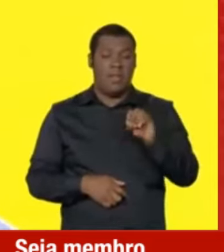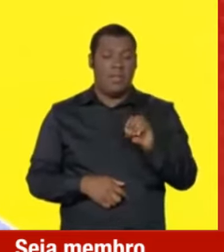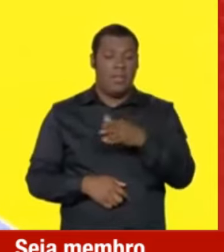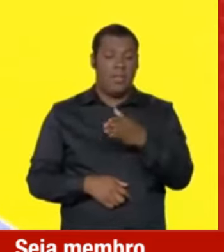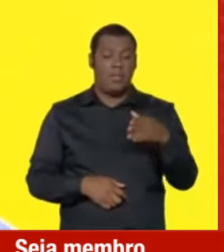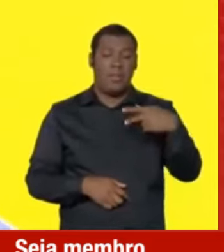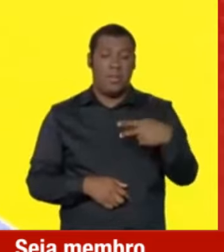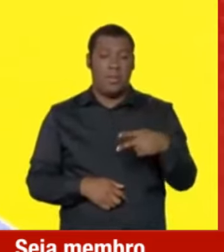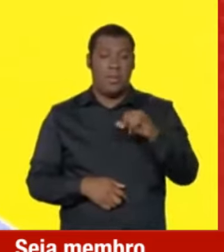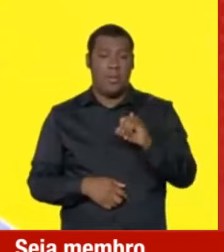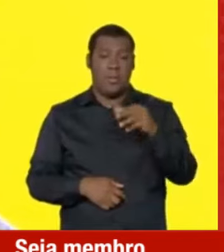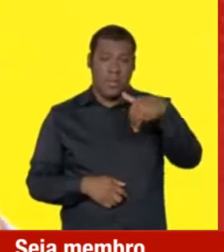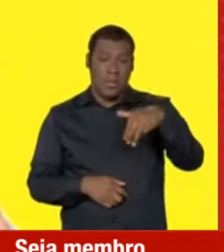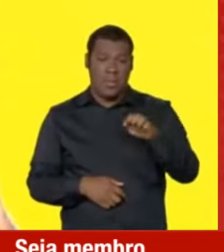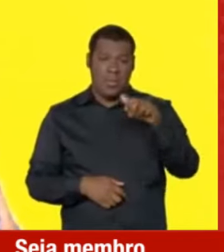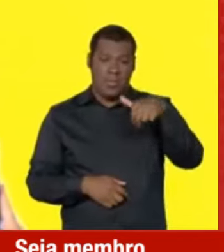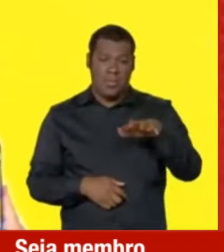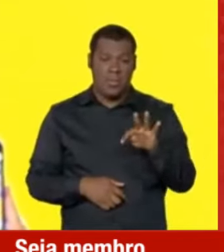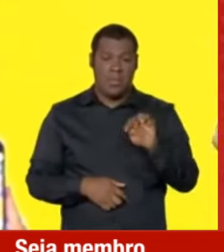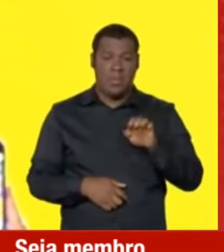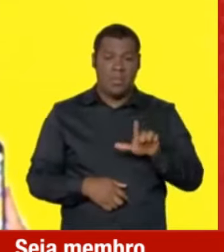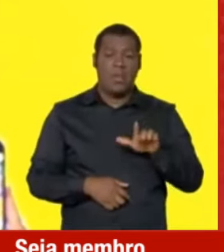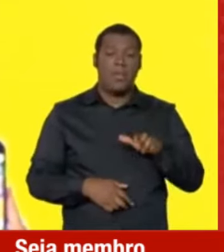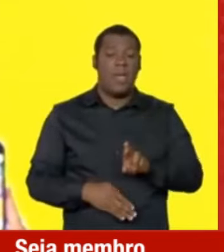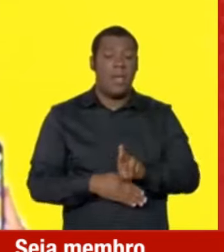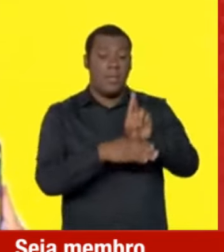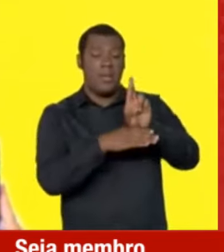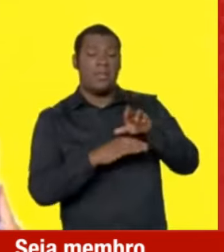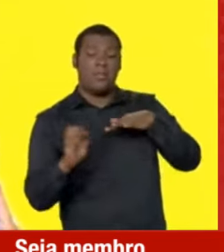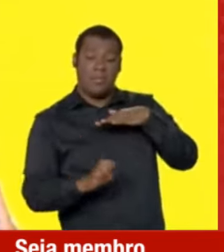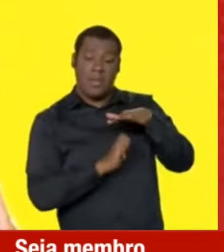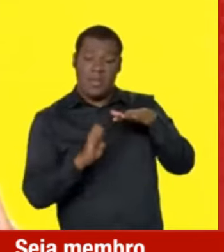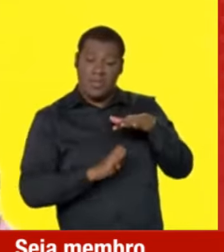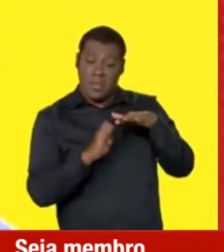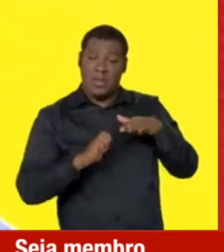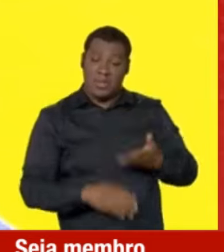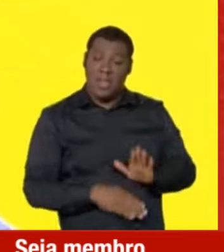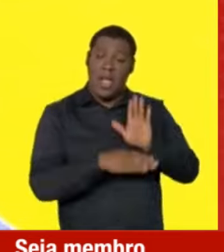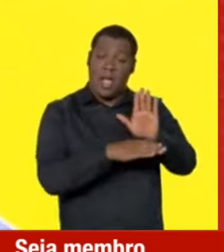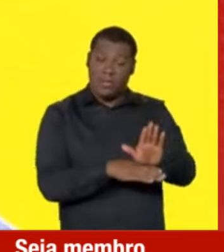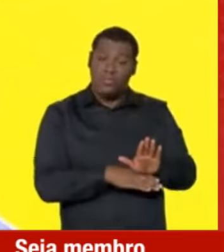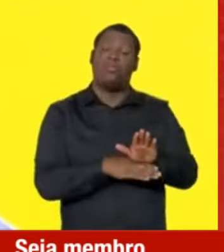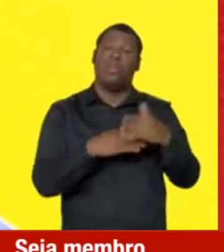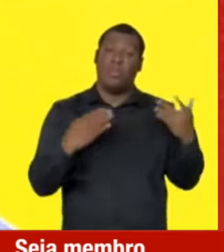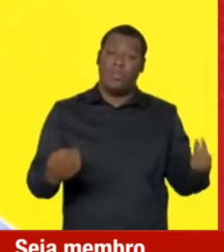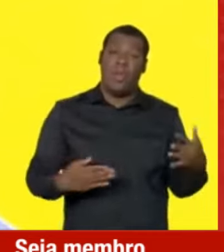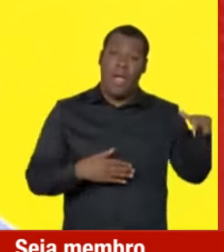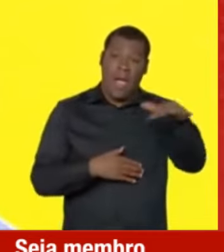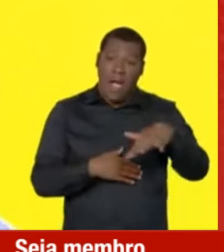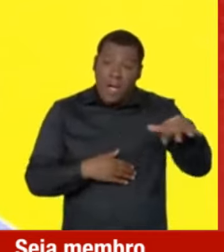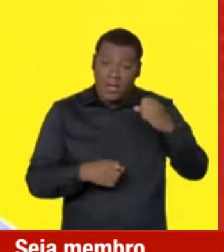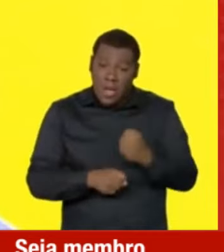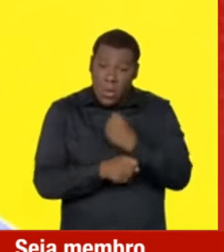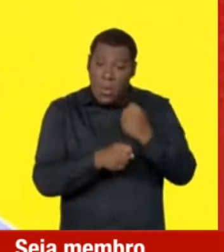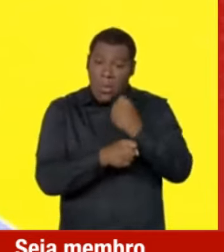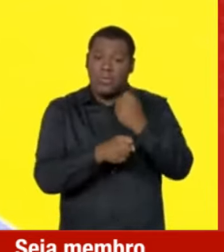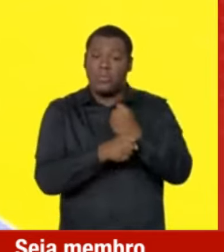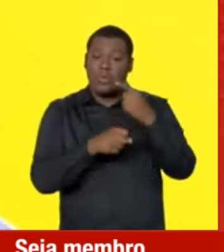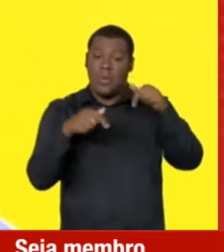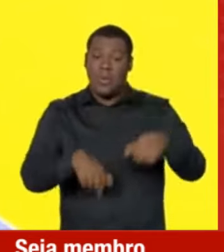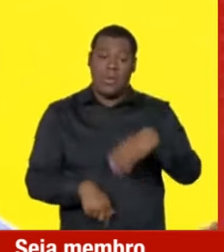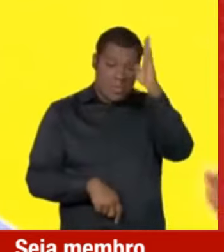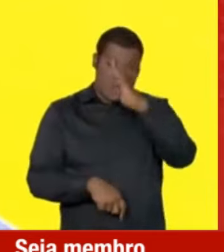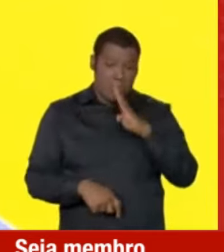para criar esse mercado secundário que custa se desenvolver no Brasil, comprando os recebíveis dos